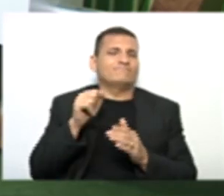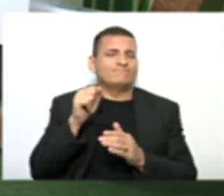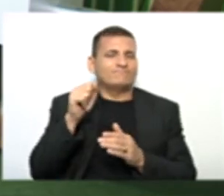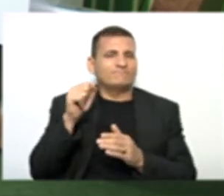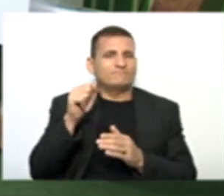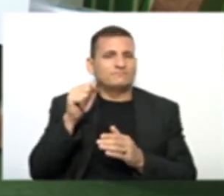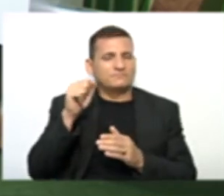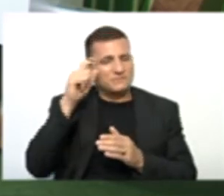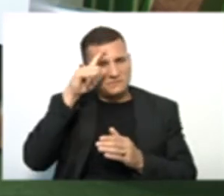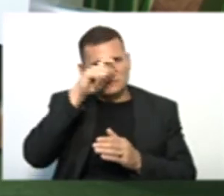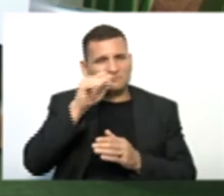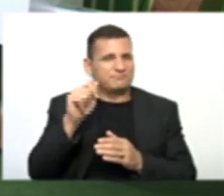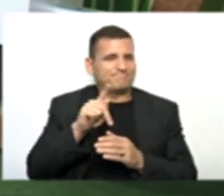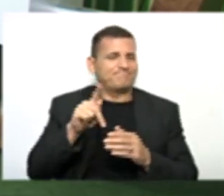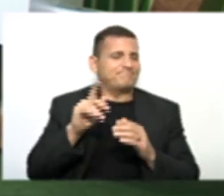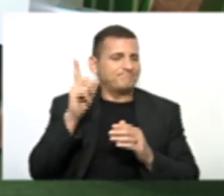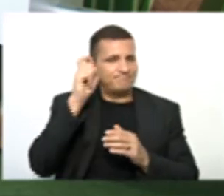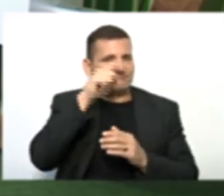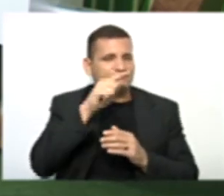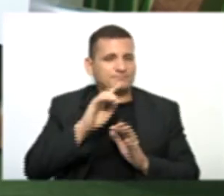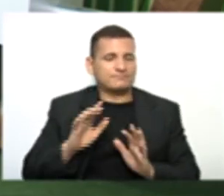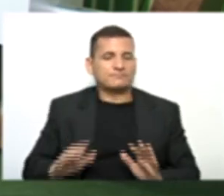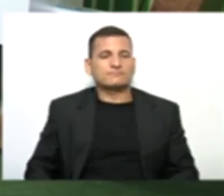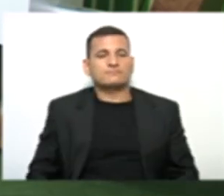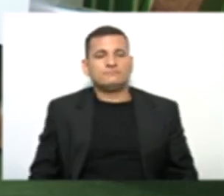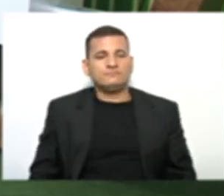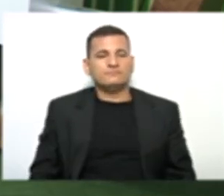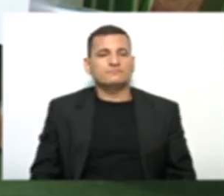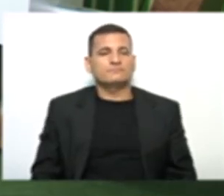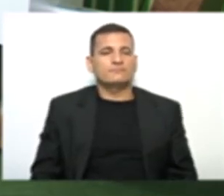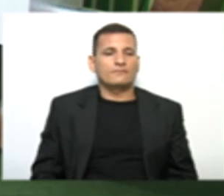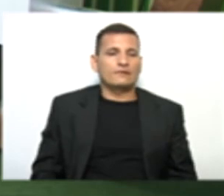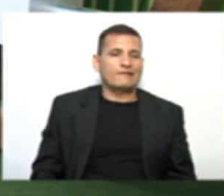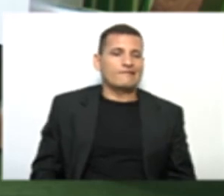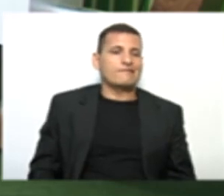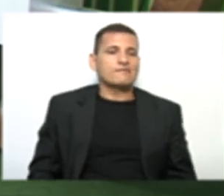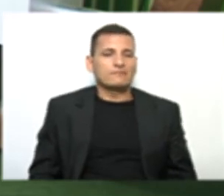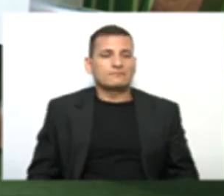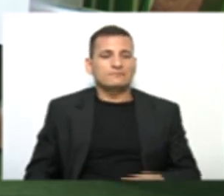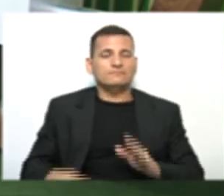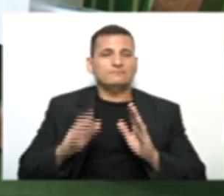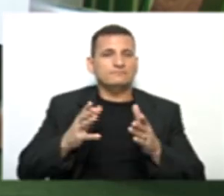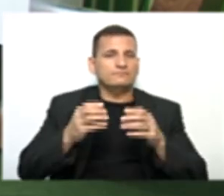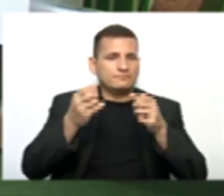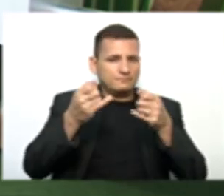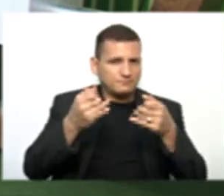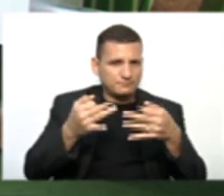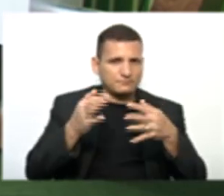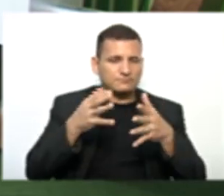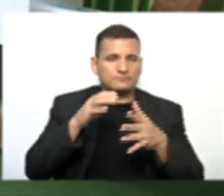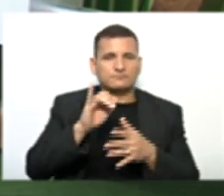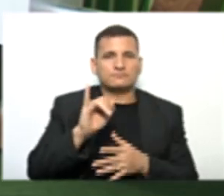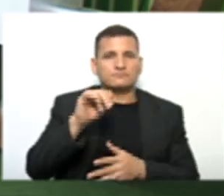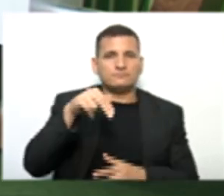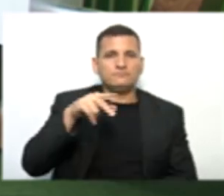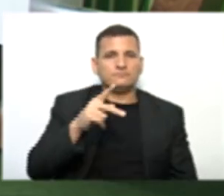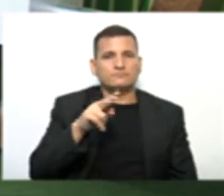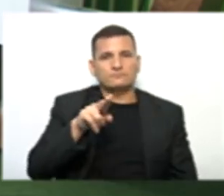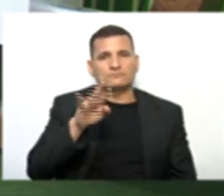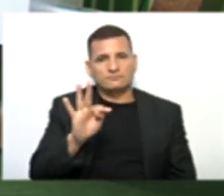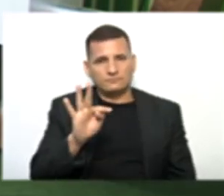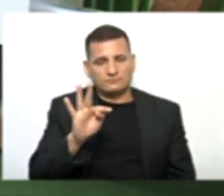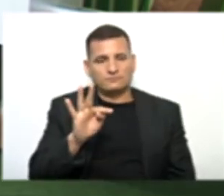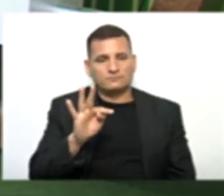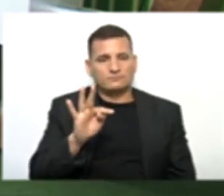difícil, não consigo. Mas aqui o que é interessante é que, digamos, a gente já trabalhou com o input, não é verdade? A gente já começou a trabalhar com o input